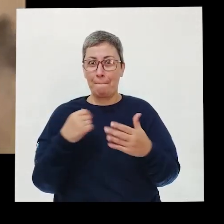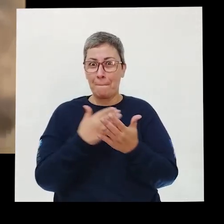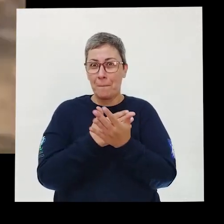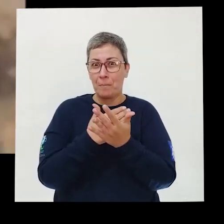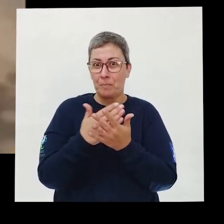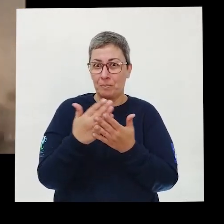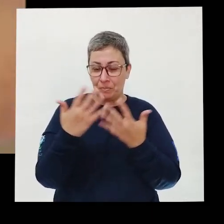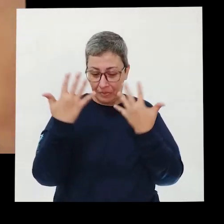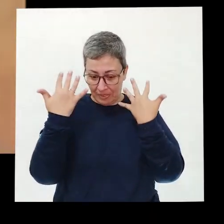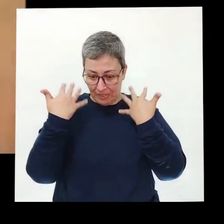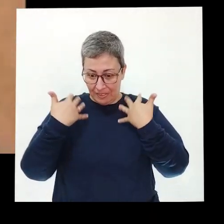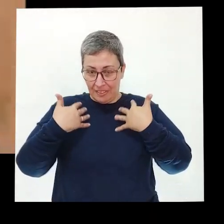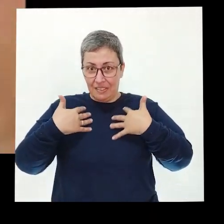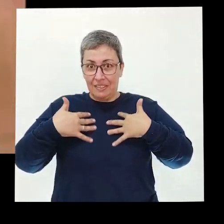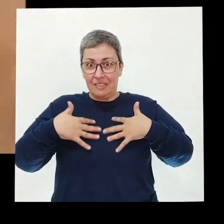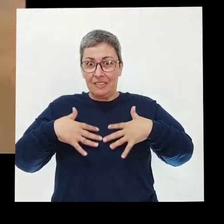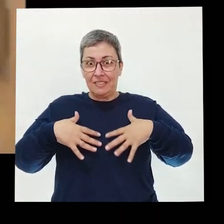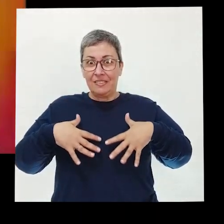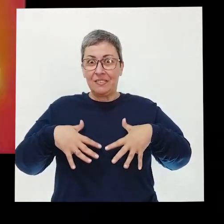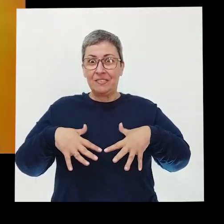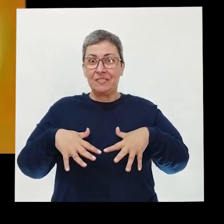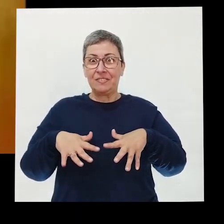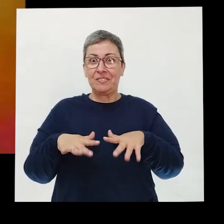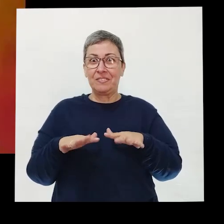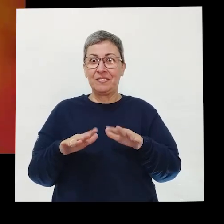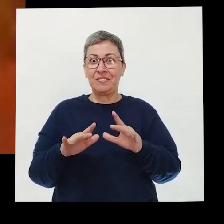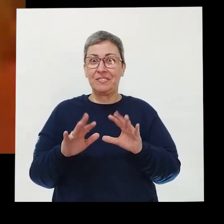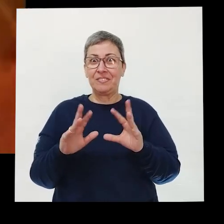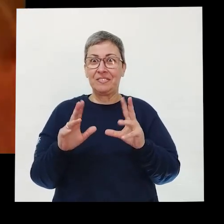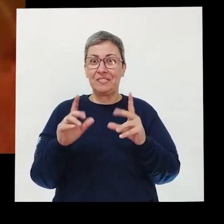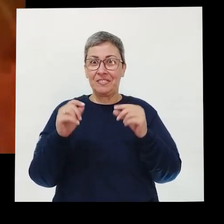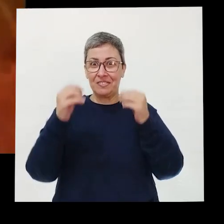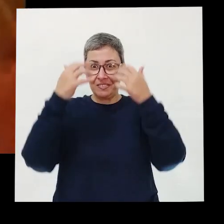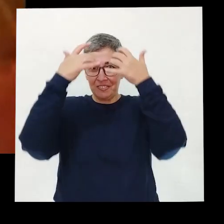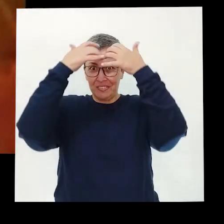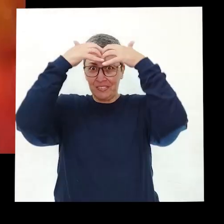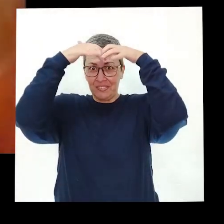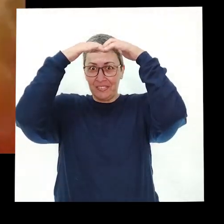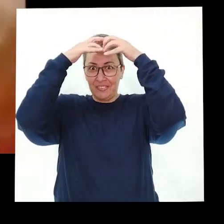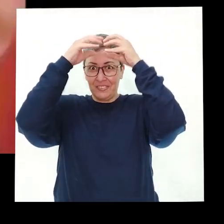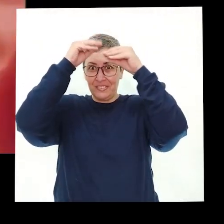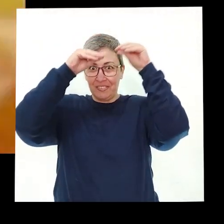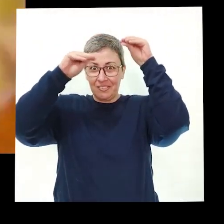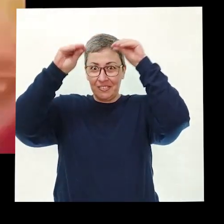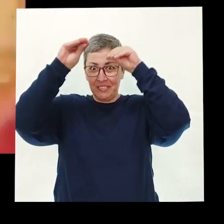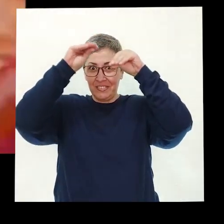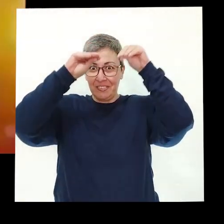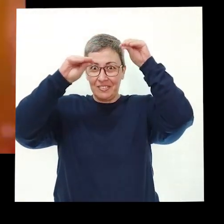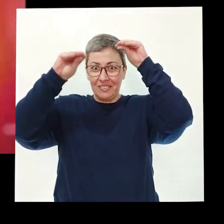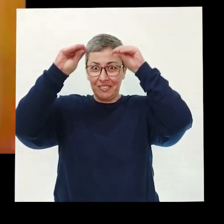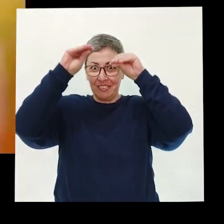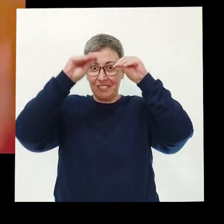Começa um processo fisiológico. Seu cérebro produz um coquetel químico,